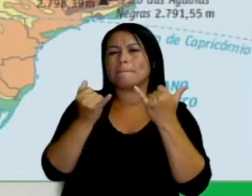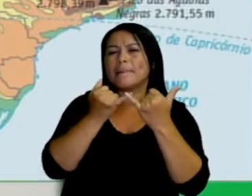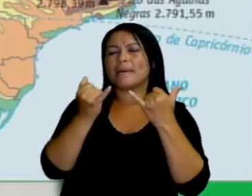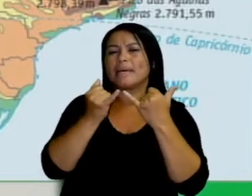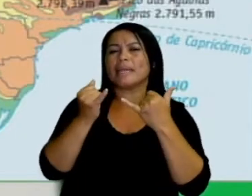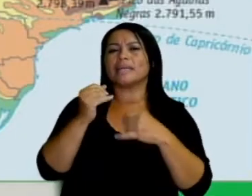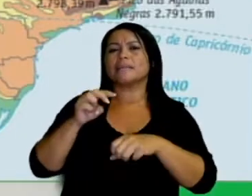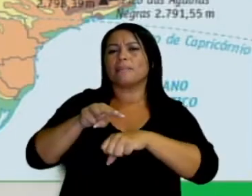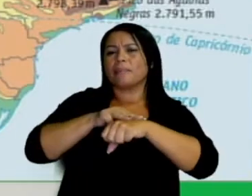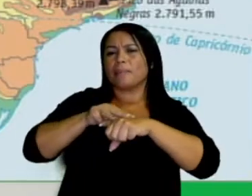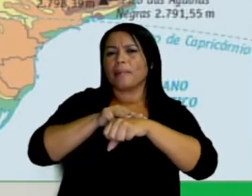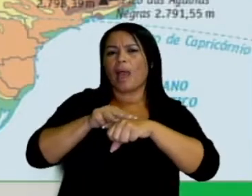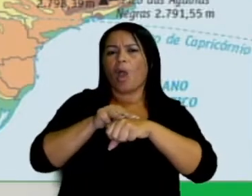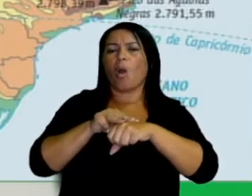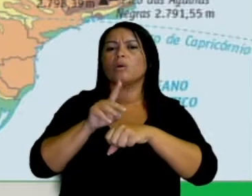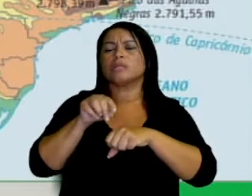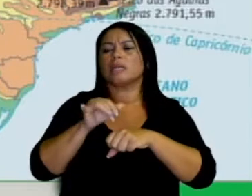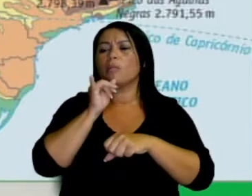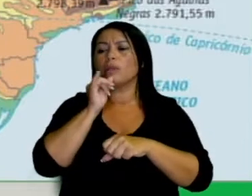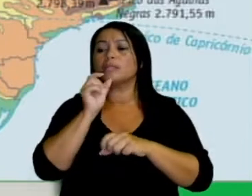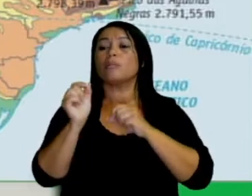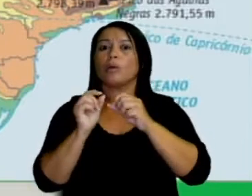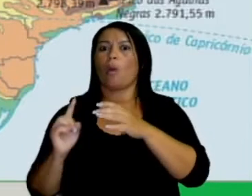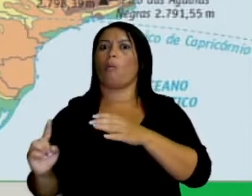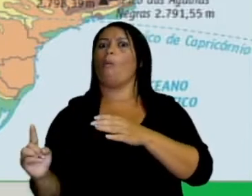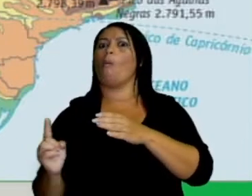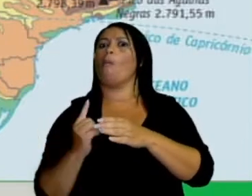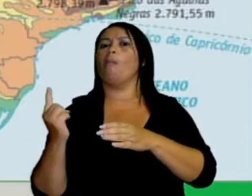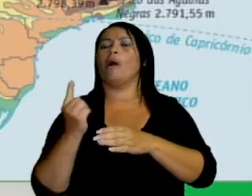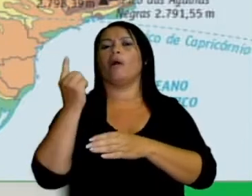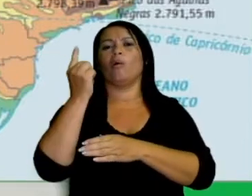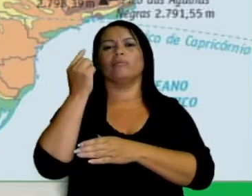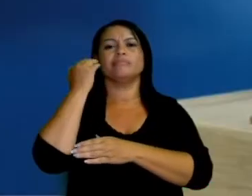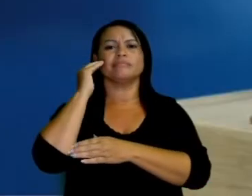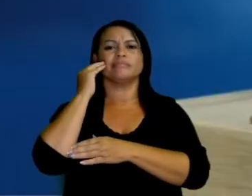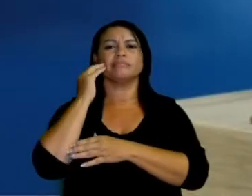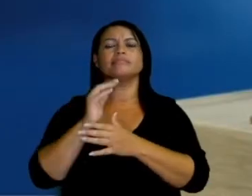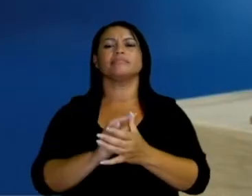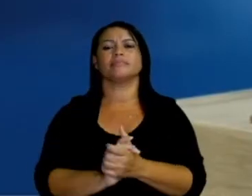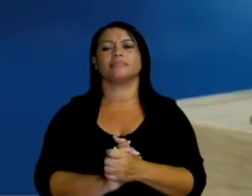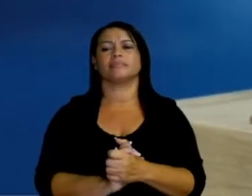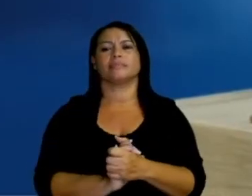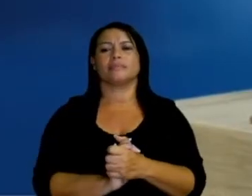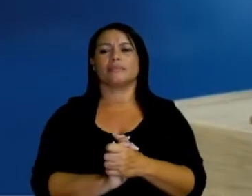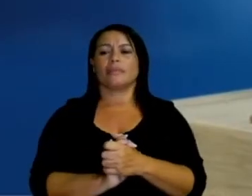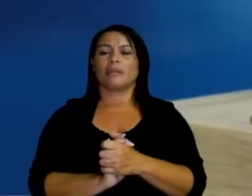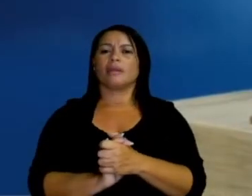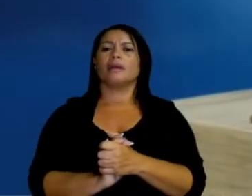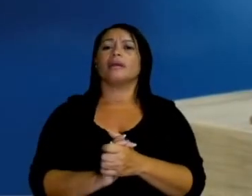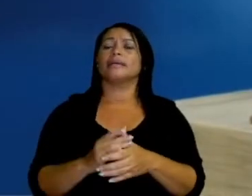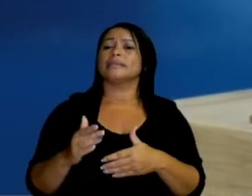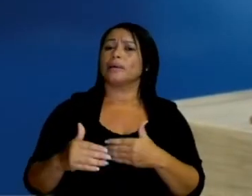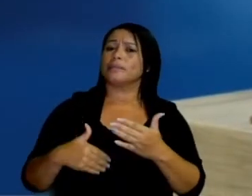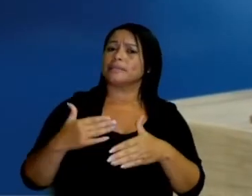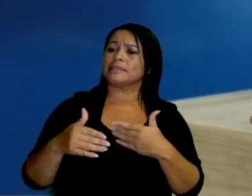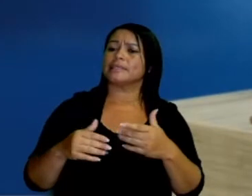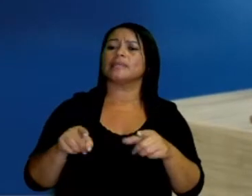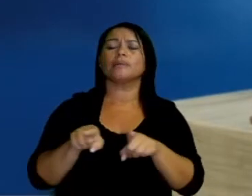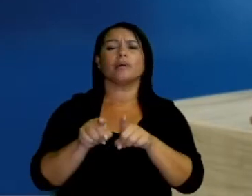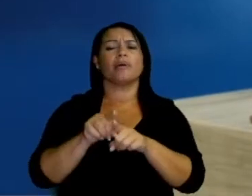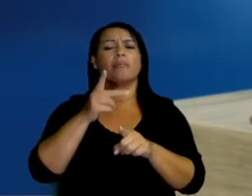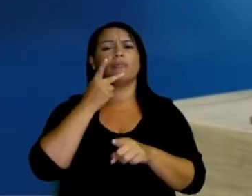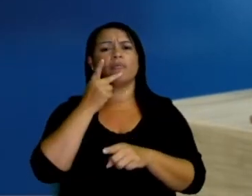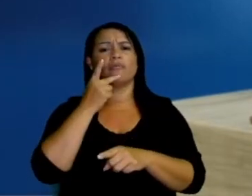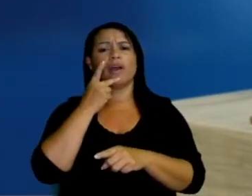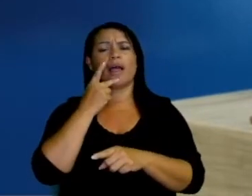aí. E como eu falei, o Pico da Neblina seria o maior de todos nesse sentido, tá bom? Bem, seguindo aqui a sequência, a gente vai falar também de